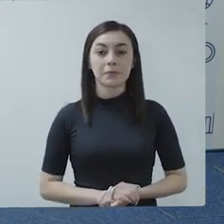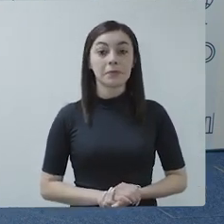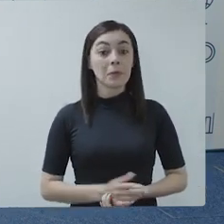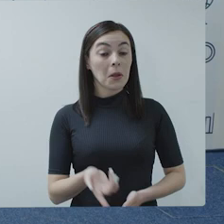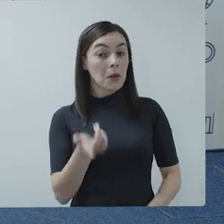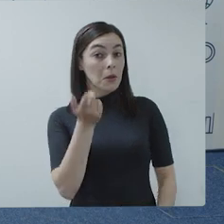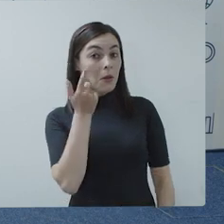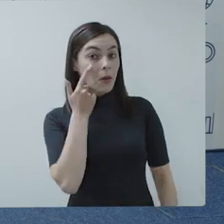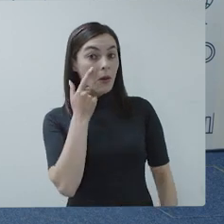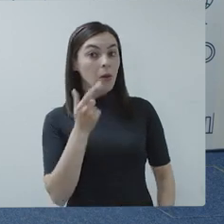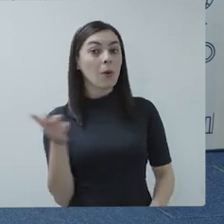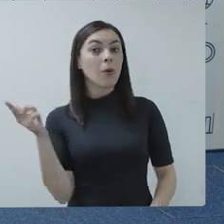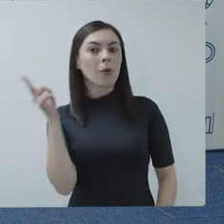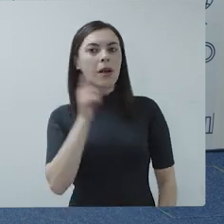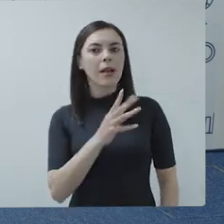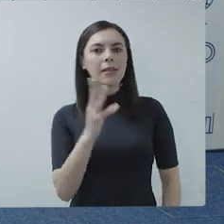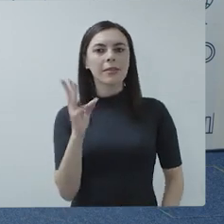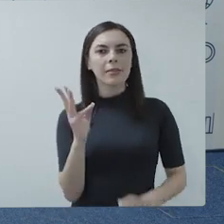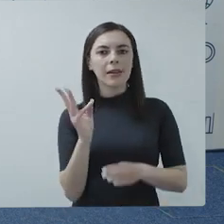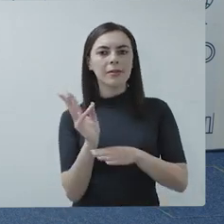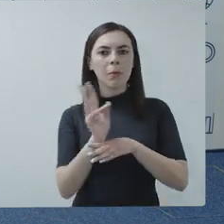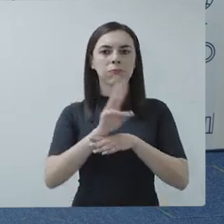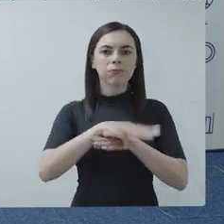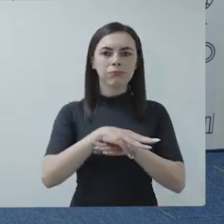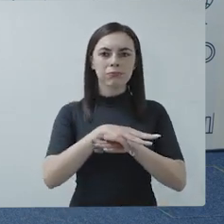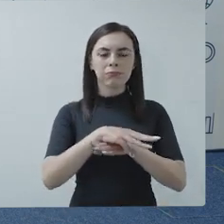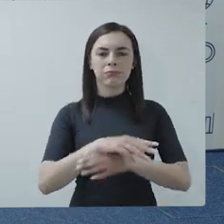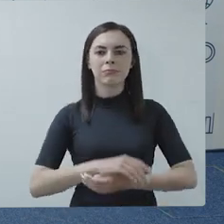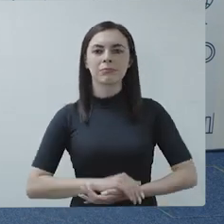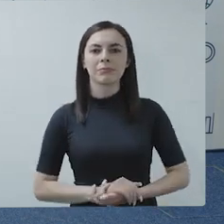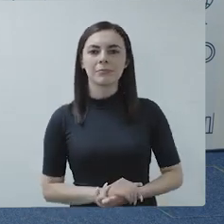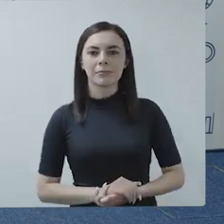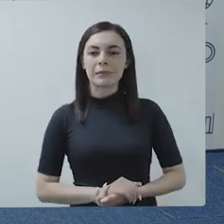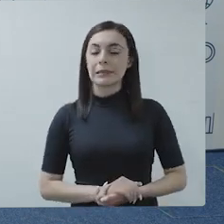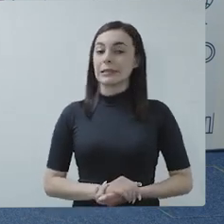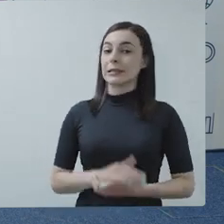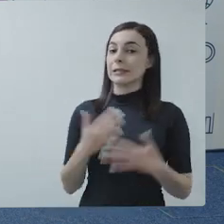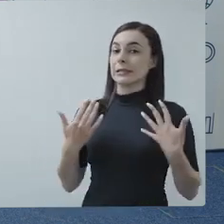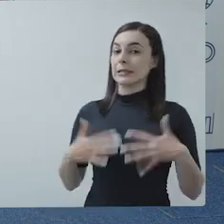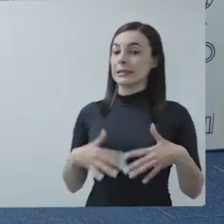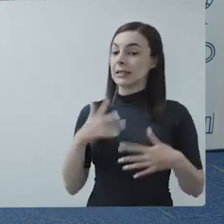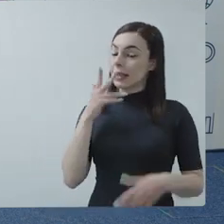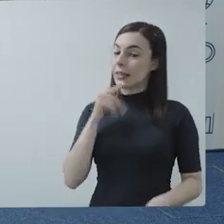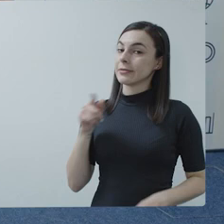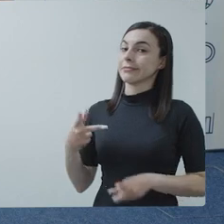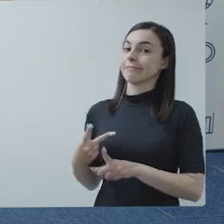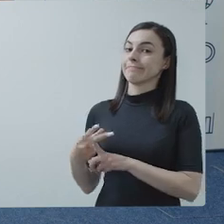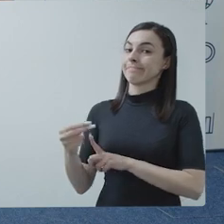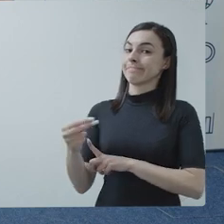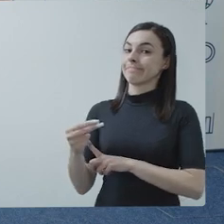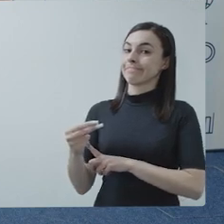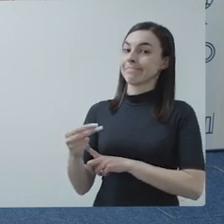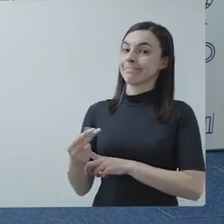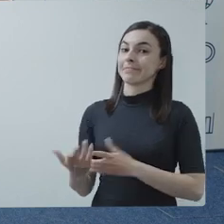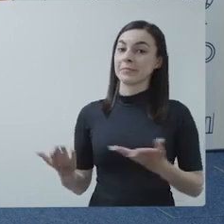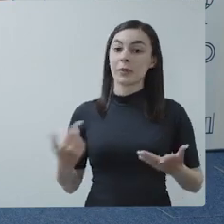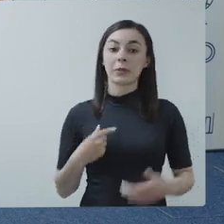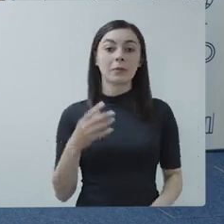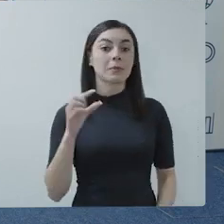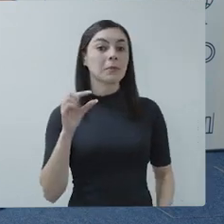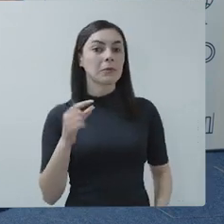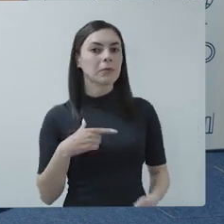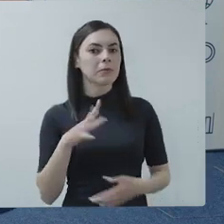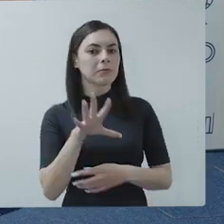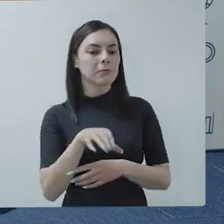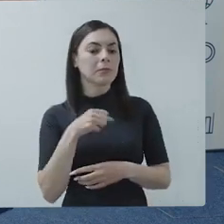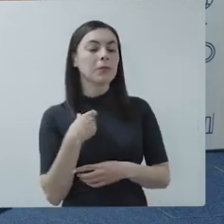Olá! Derrubei Nossa. três bichinhos, professora! Ixi, acho que a professora Lu vai ganhar. Vou pegar minha bolinha aqui, agora você